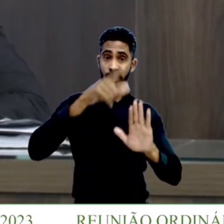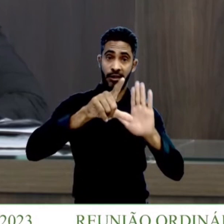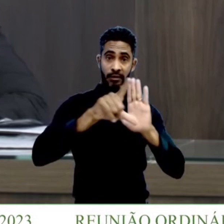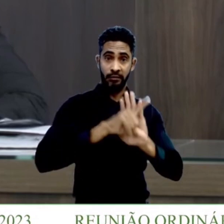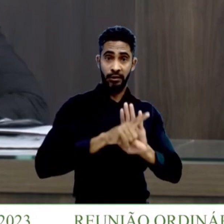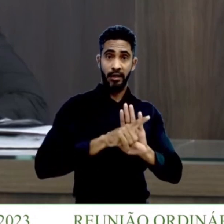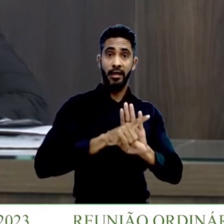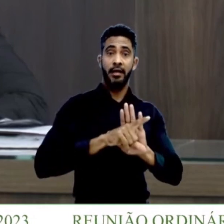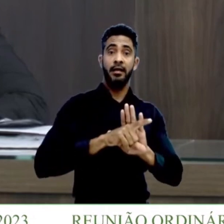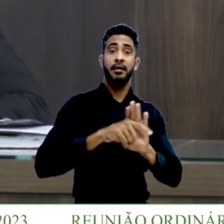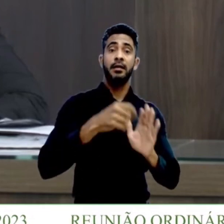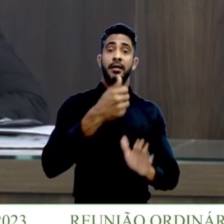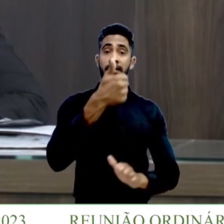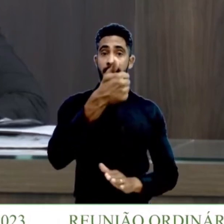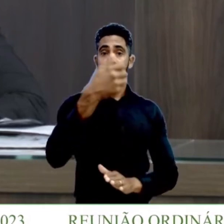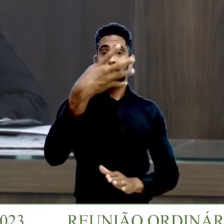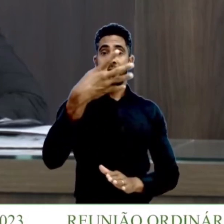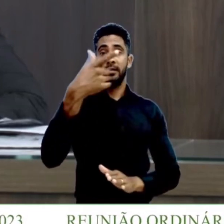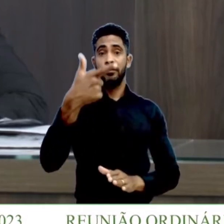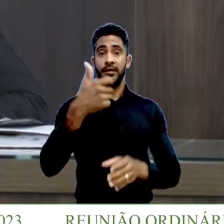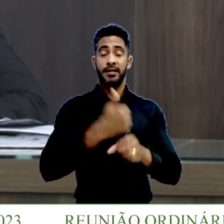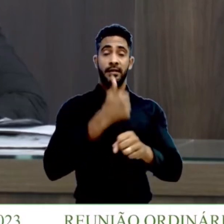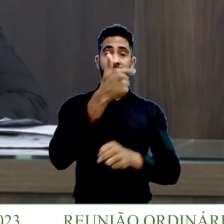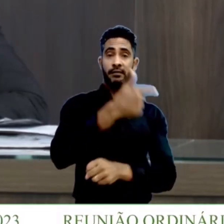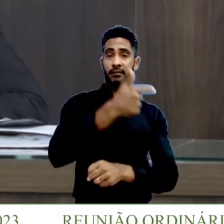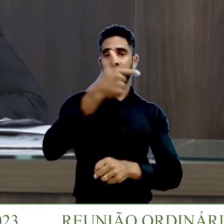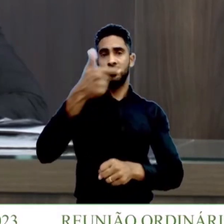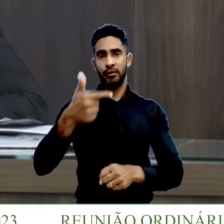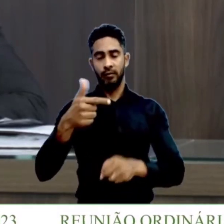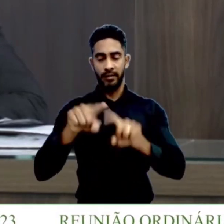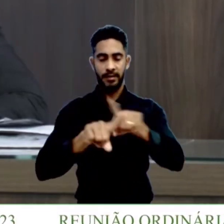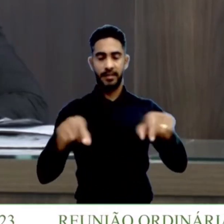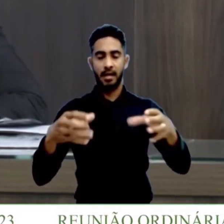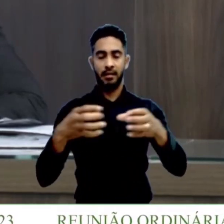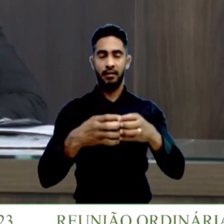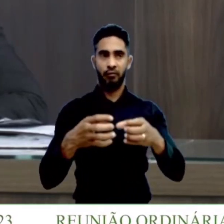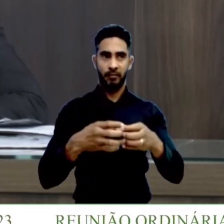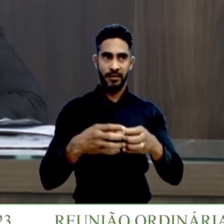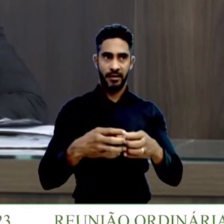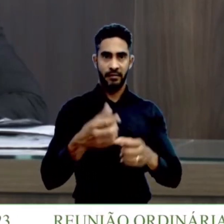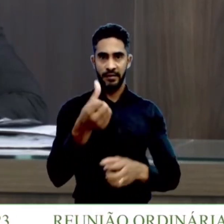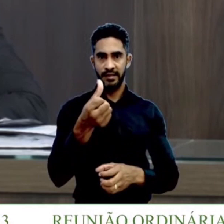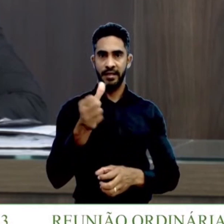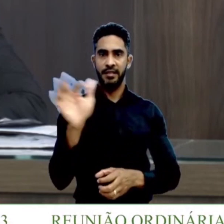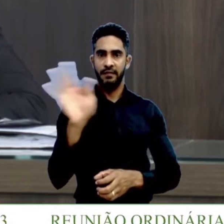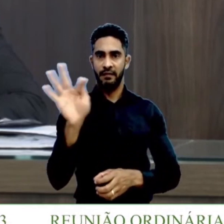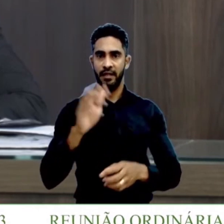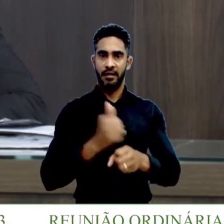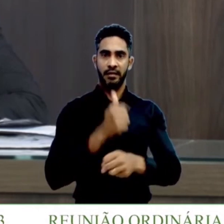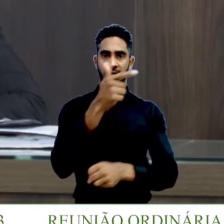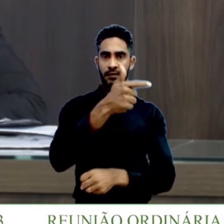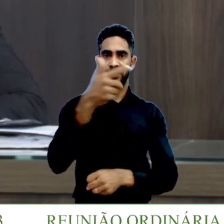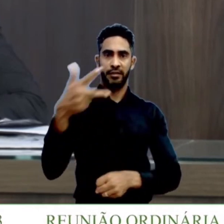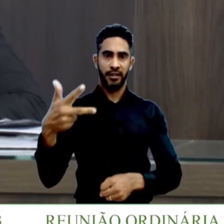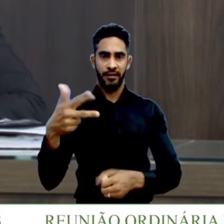do projeto de lei nº 142, de 2022. Sala das Comissões, 6 de fevereiro de